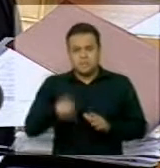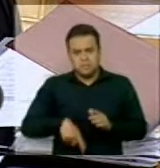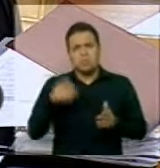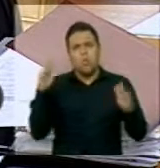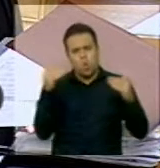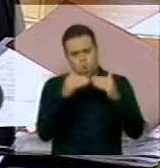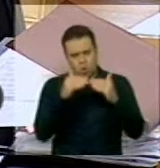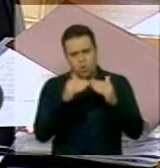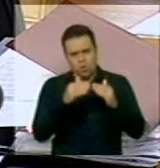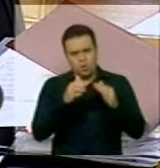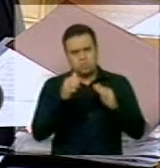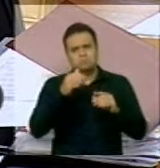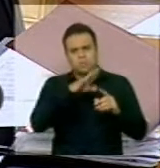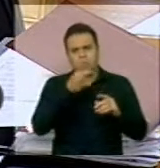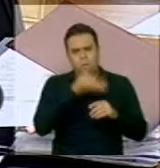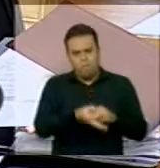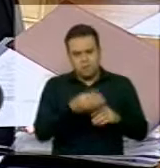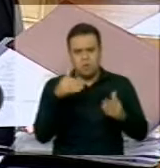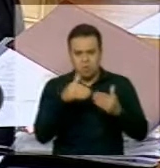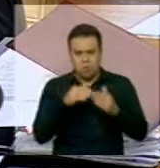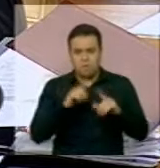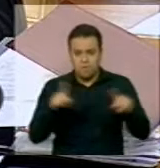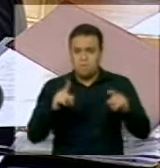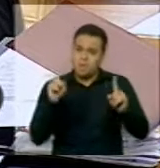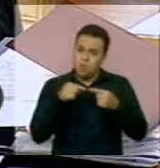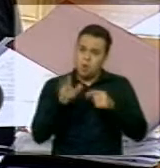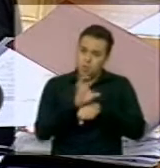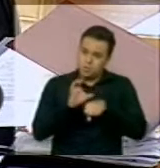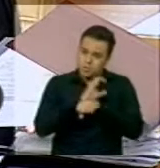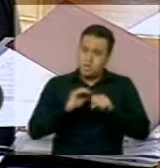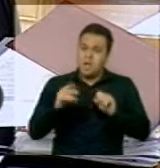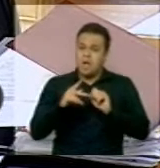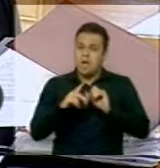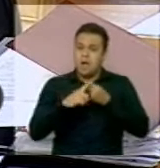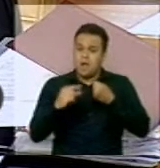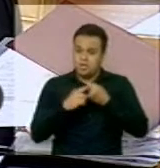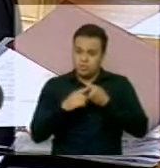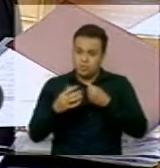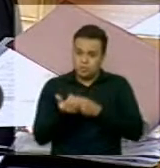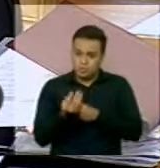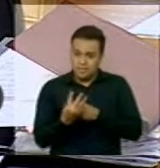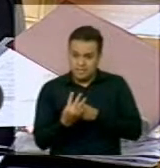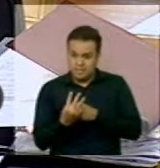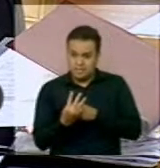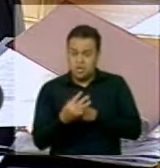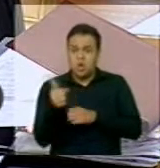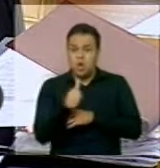concordo com Vossa Excelência, a interpretação conforme a Constituição, a previsão do artigo 13 da Lei